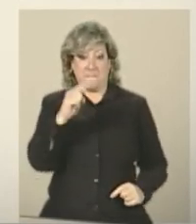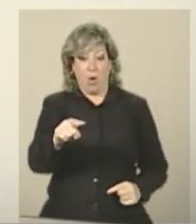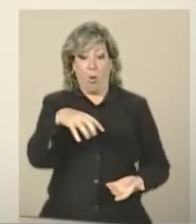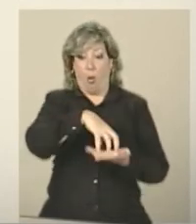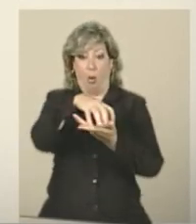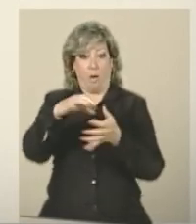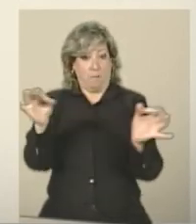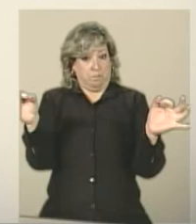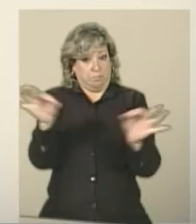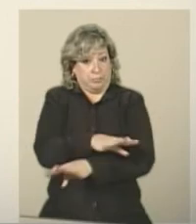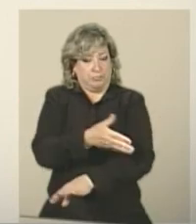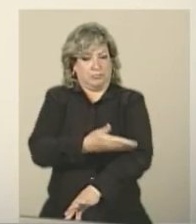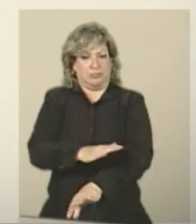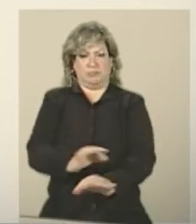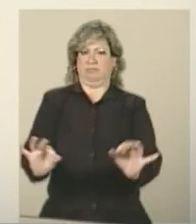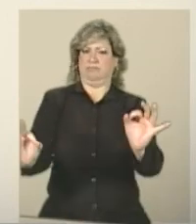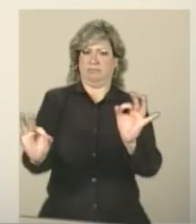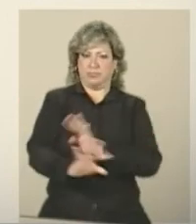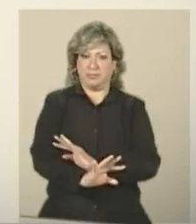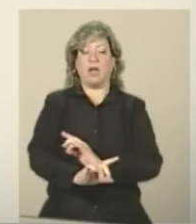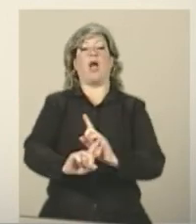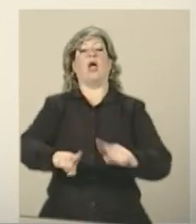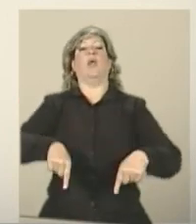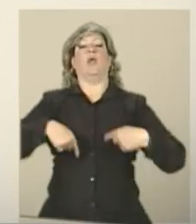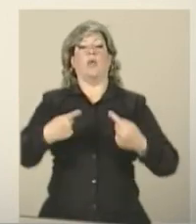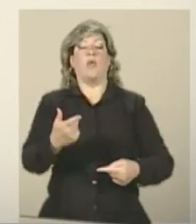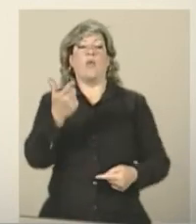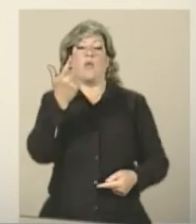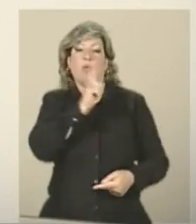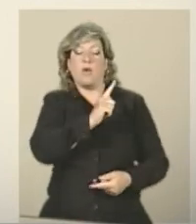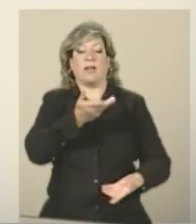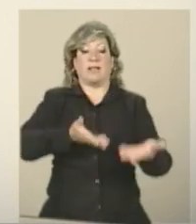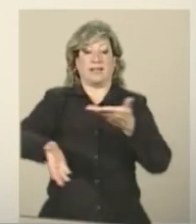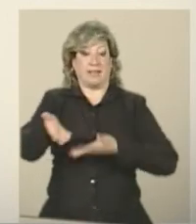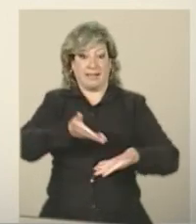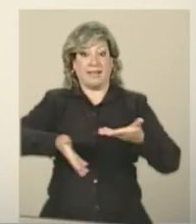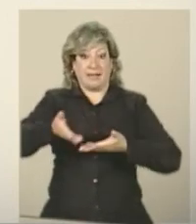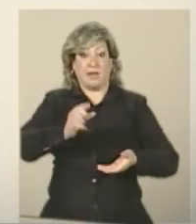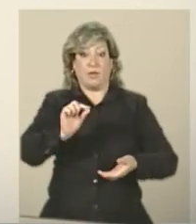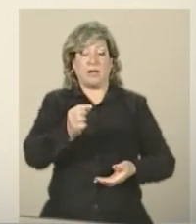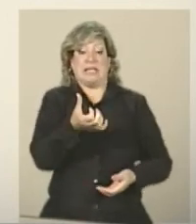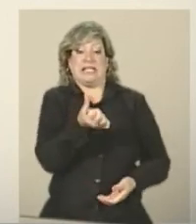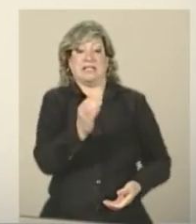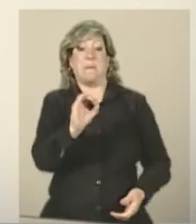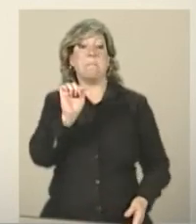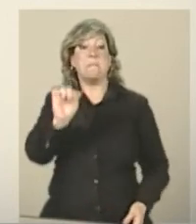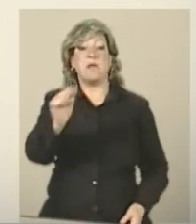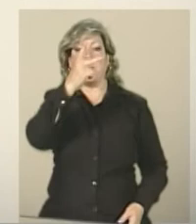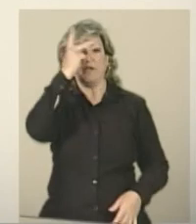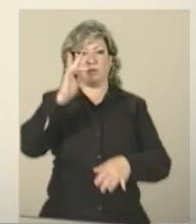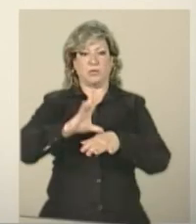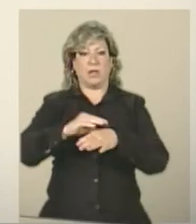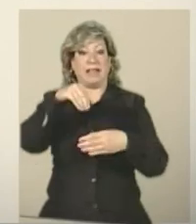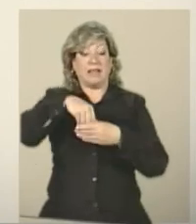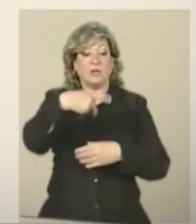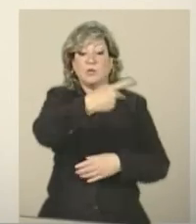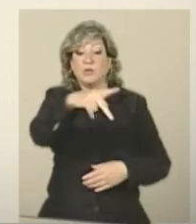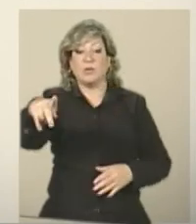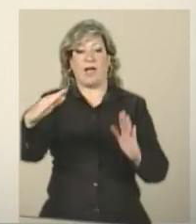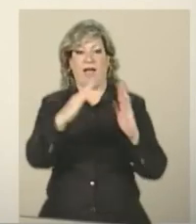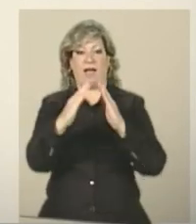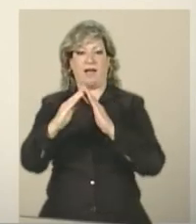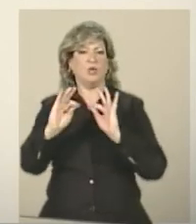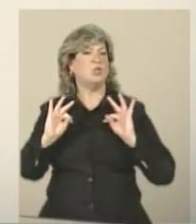equipes estiverem habilitadas nós vamos conseguir atender 60 mil pacientes em suas